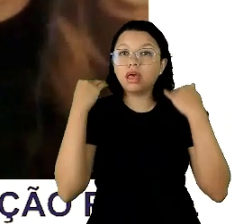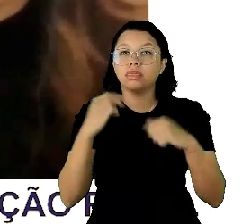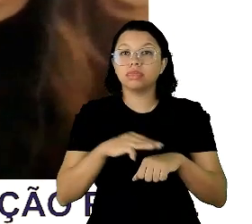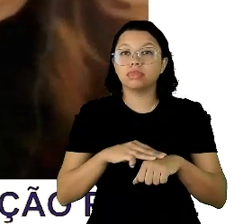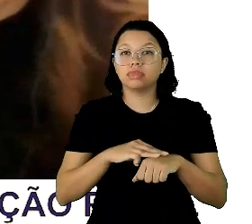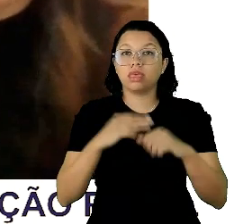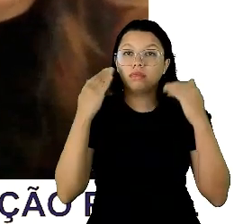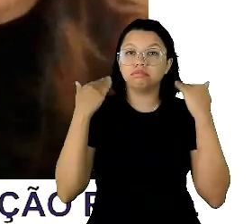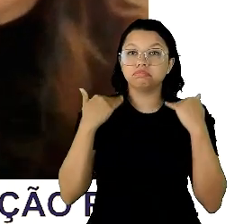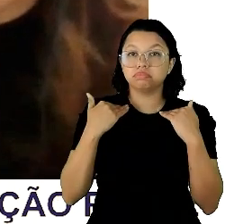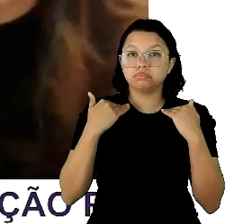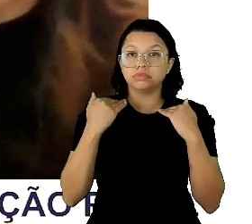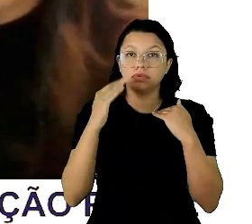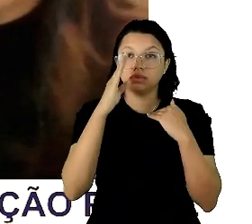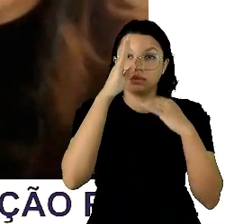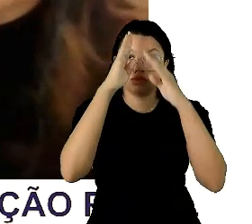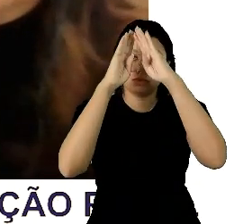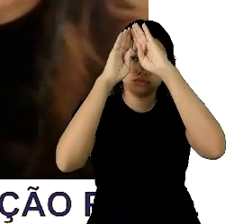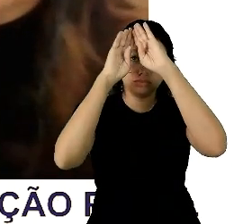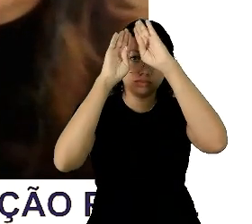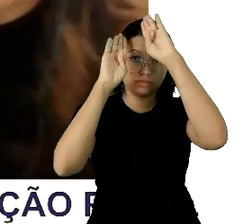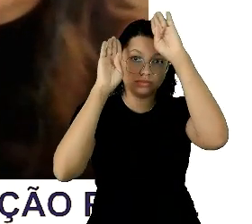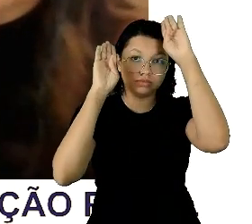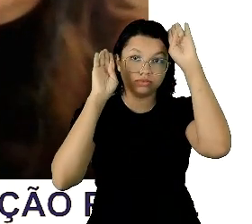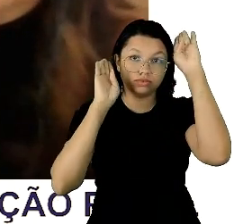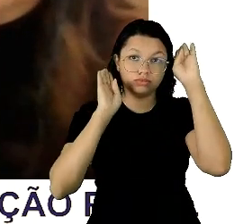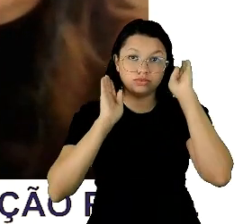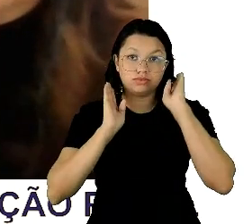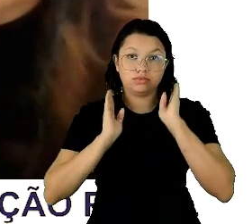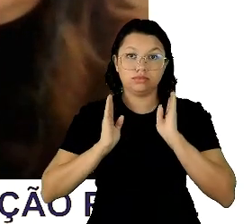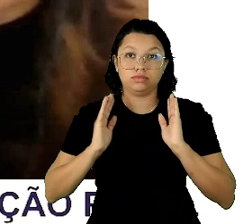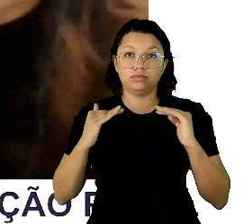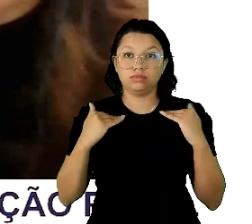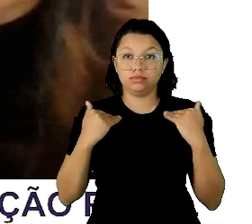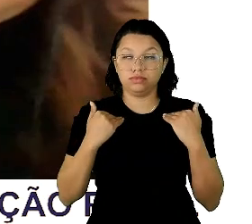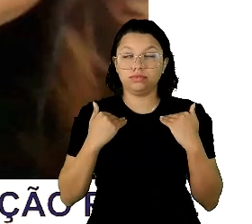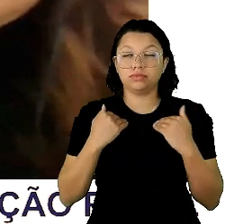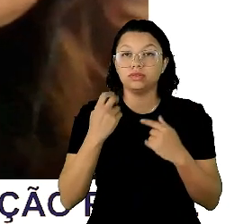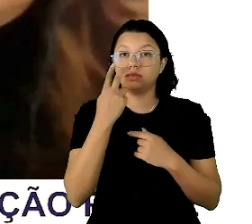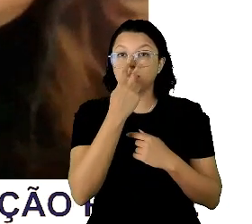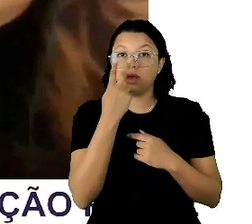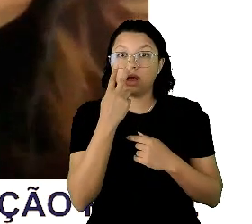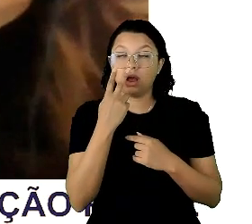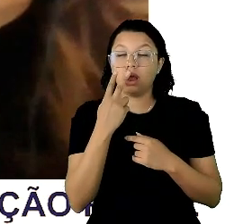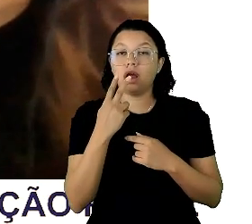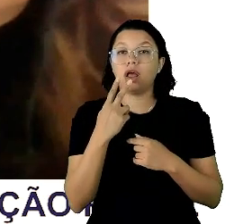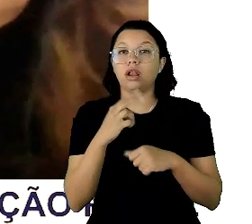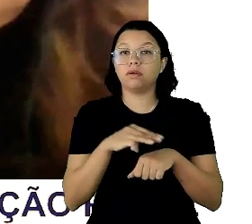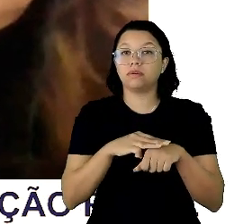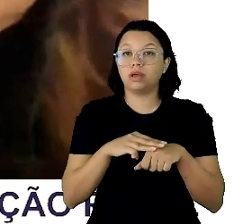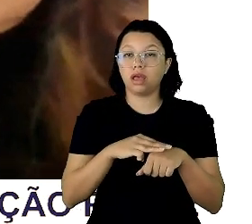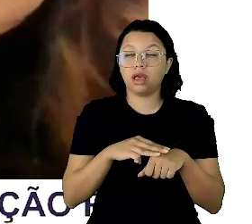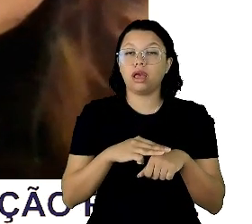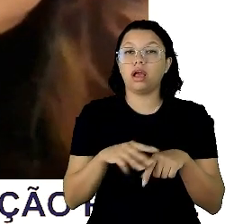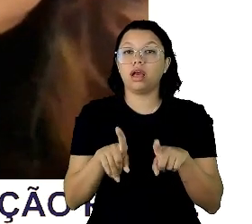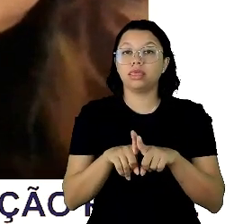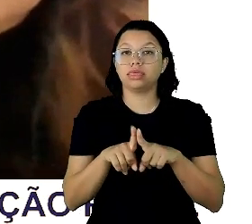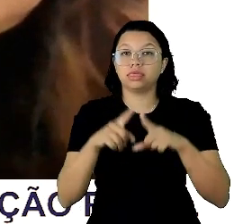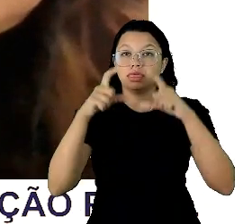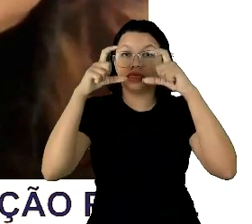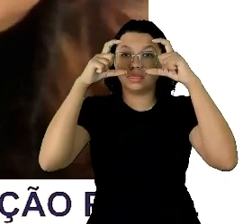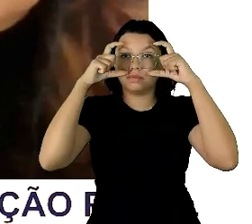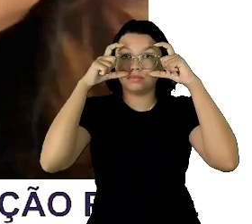semilongos, partidos ao lado, tenho olhos castanhos também, uso óculos de